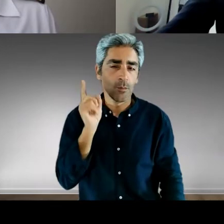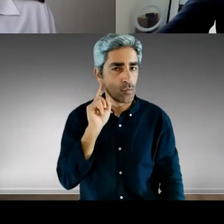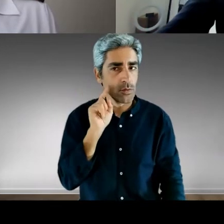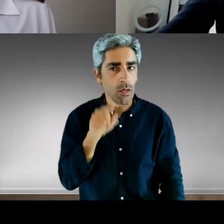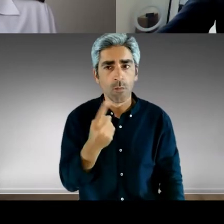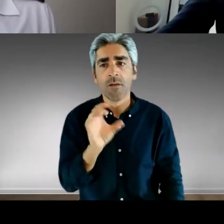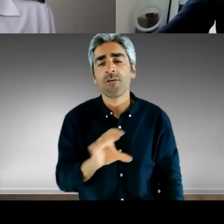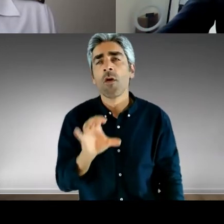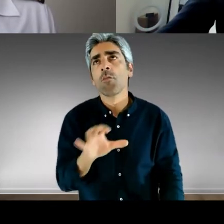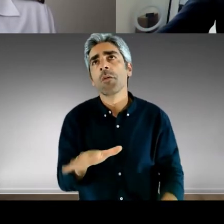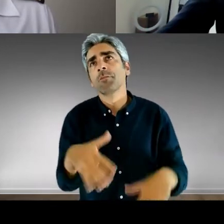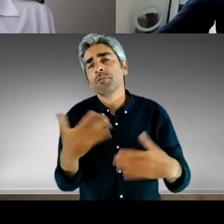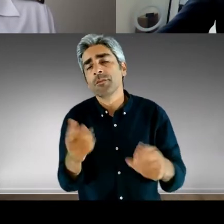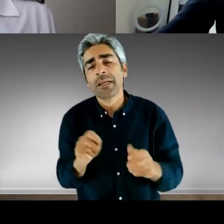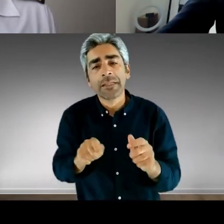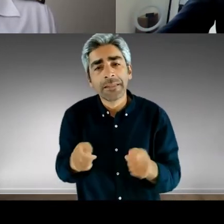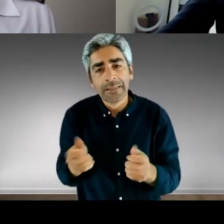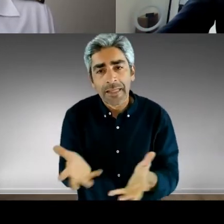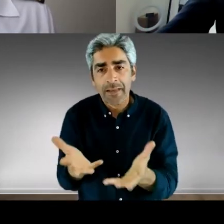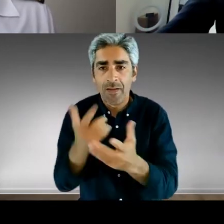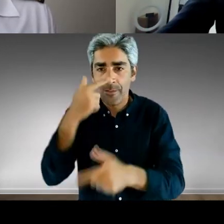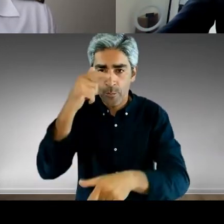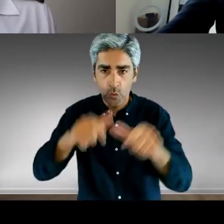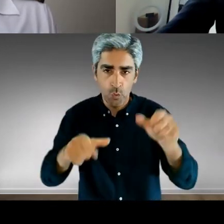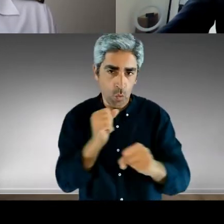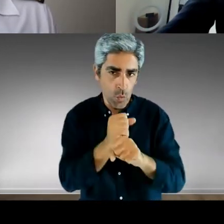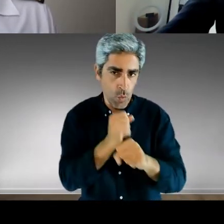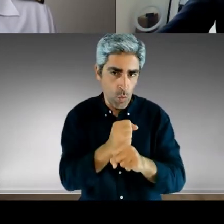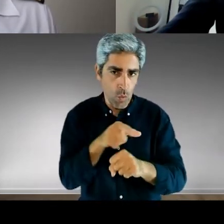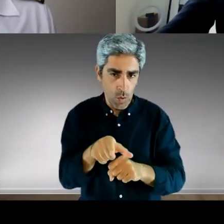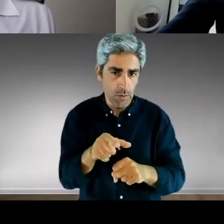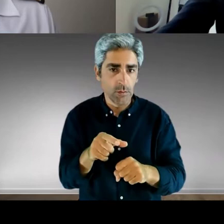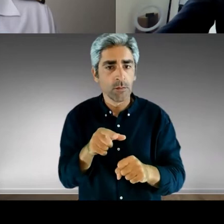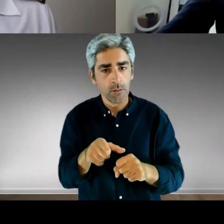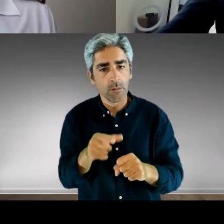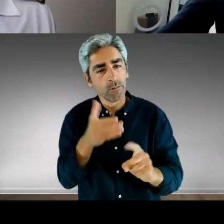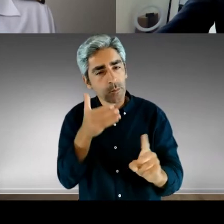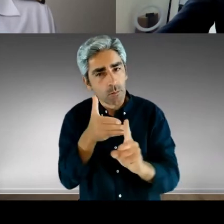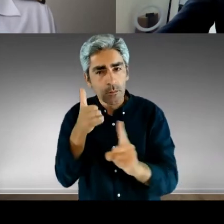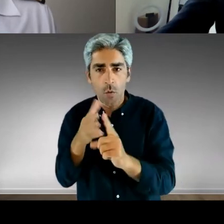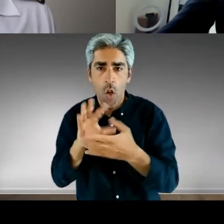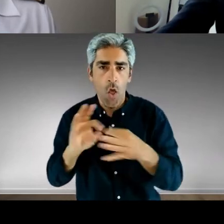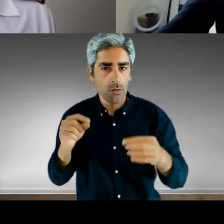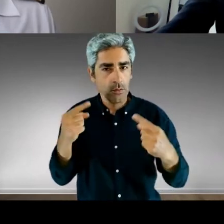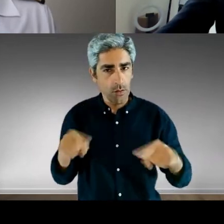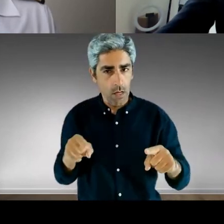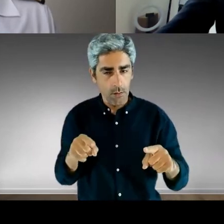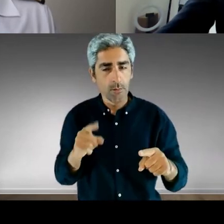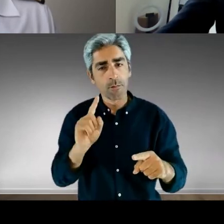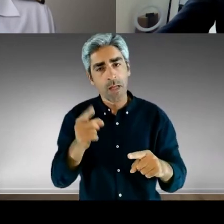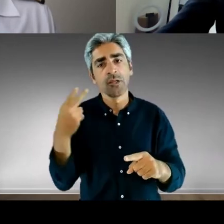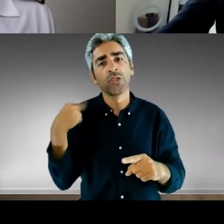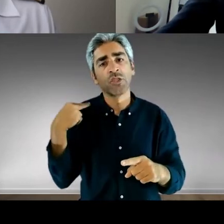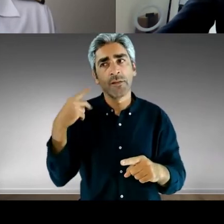de incentivar as pessoas a desempenharem, a serem assertivos, é a chefia de notar